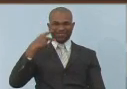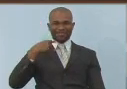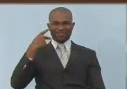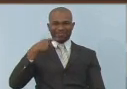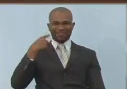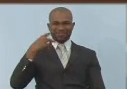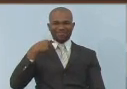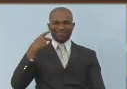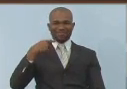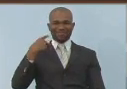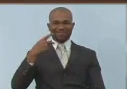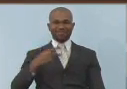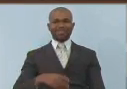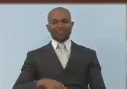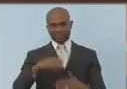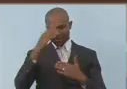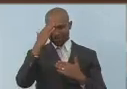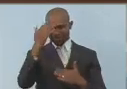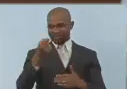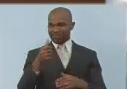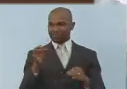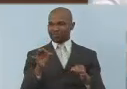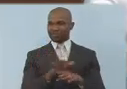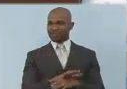Cidinha. Obrigada.